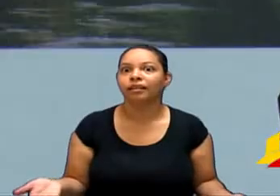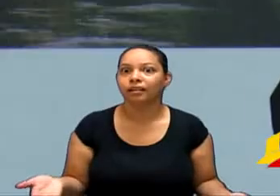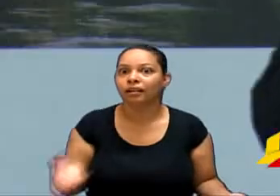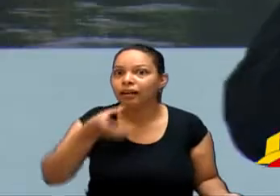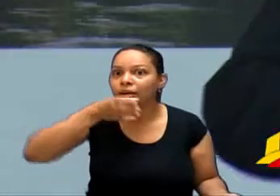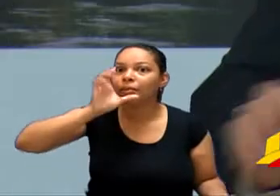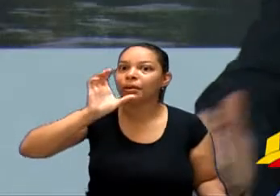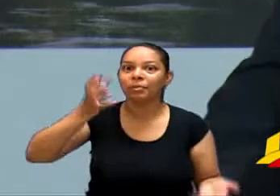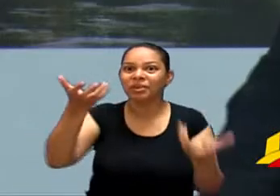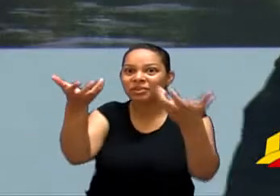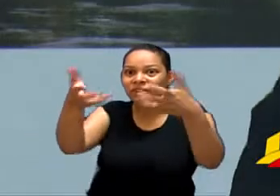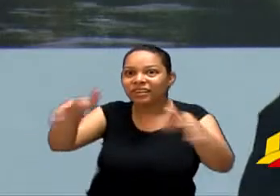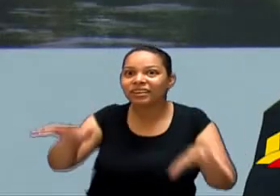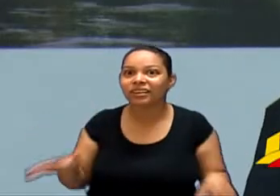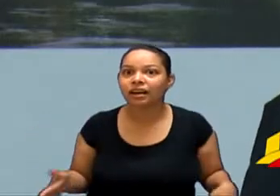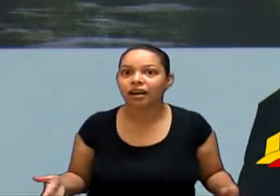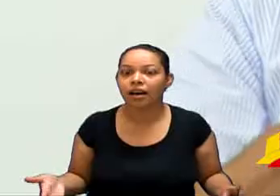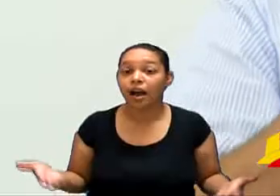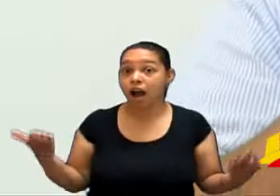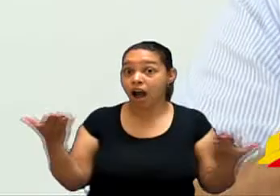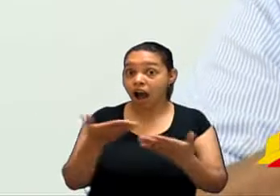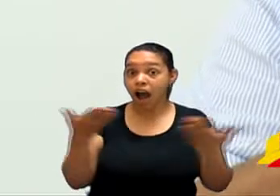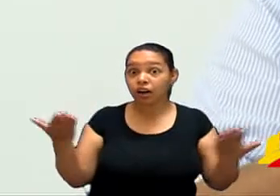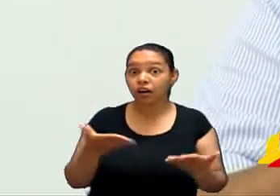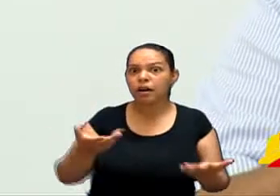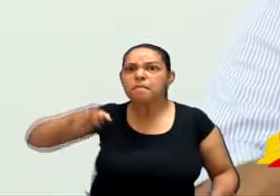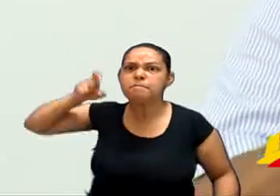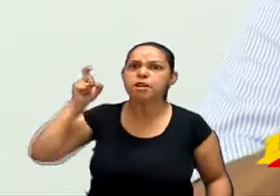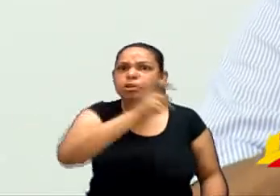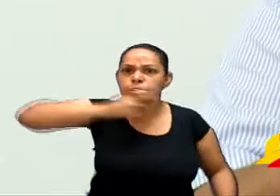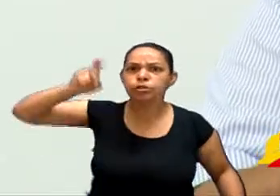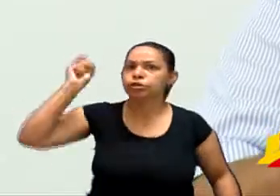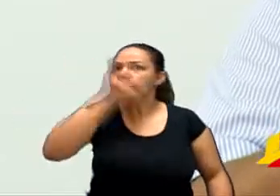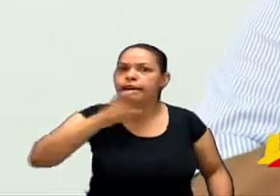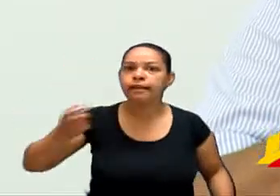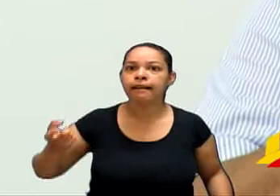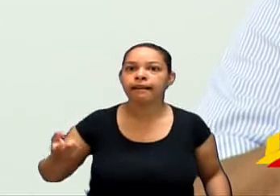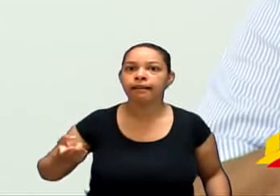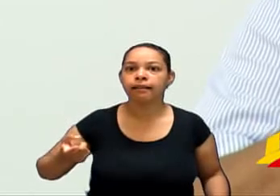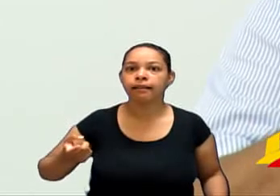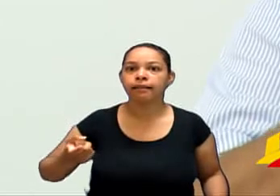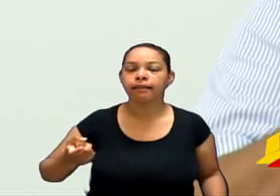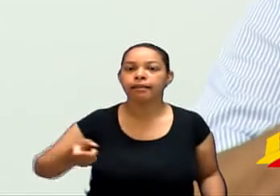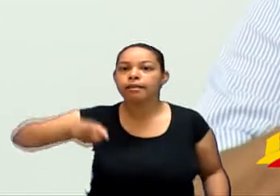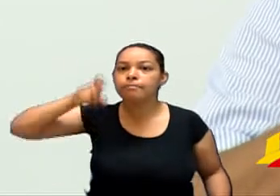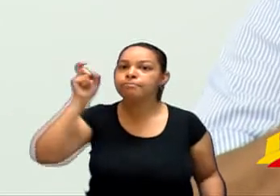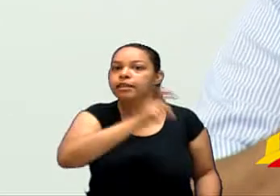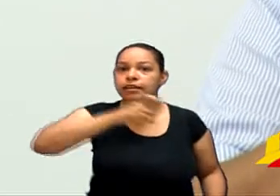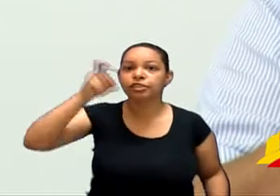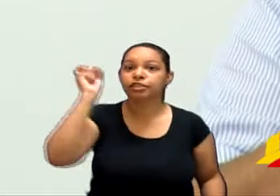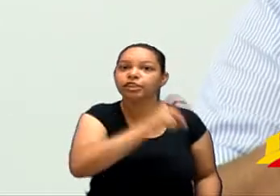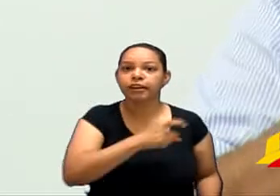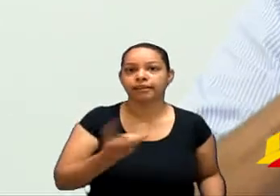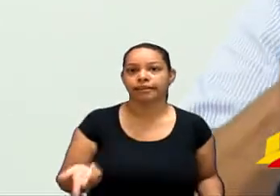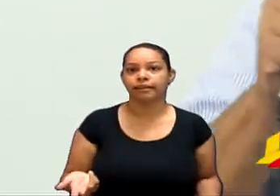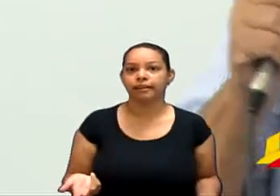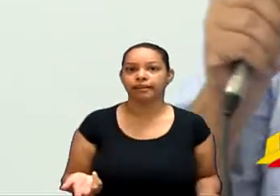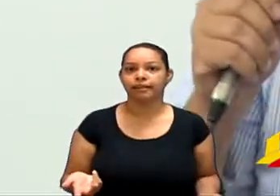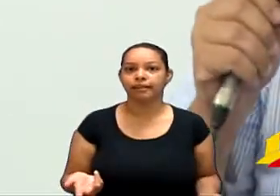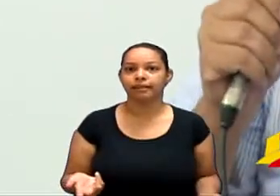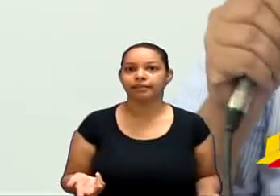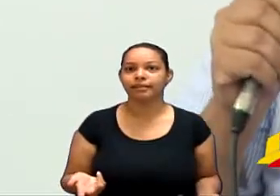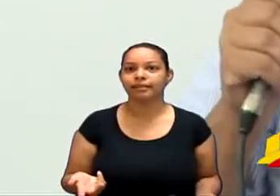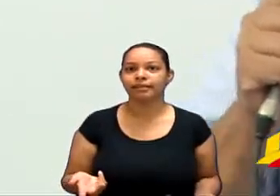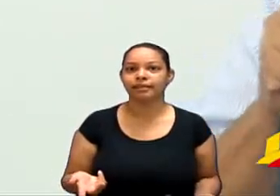pode agora ele veio falar que vai fazer outra Eta mentira mentira nem equipamento para os funcionários do site tem não É verdade